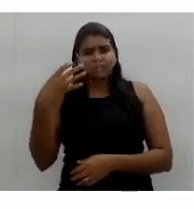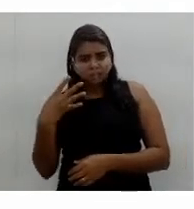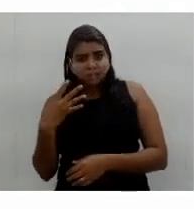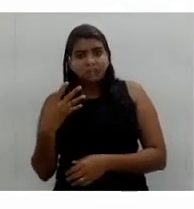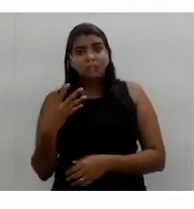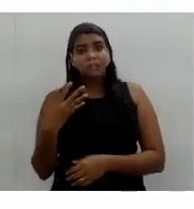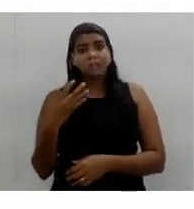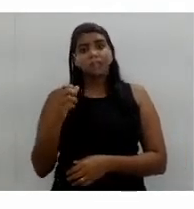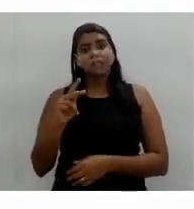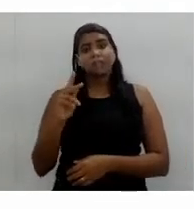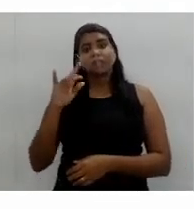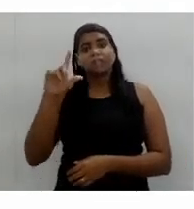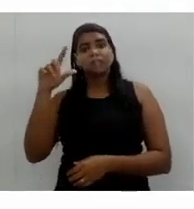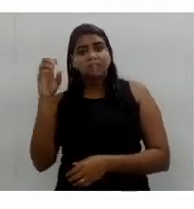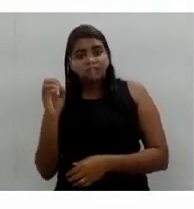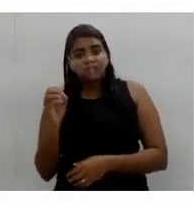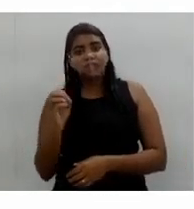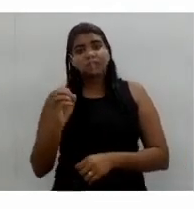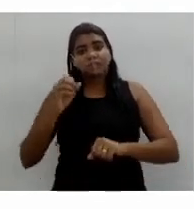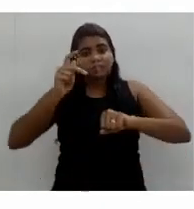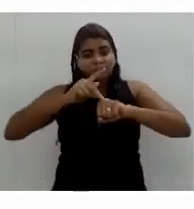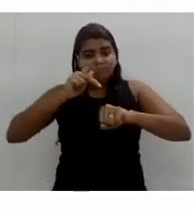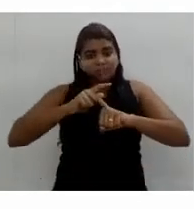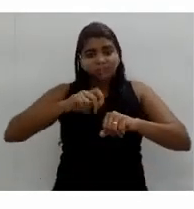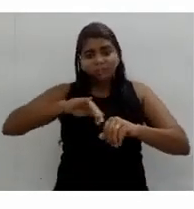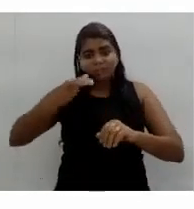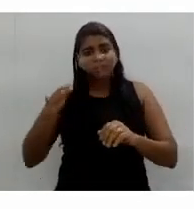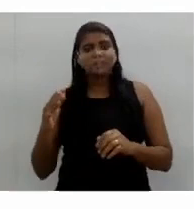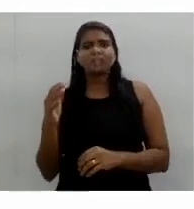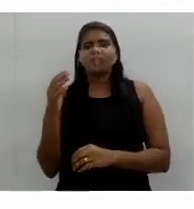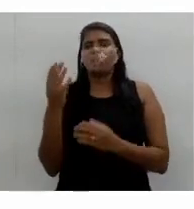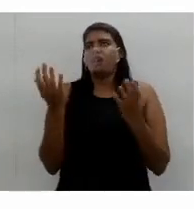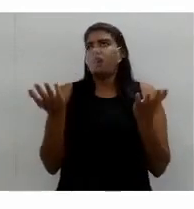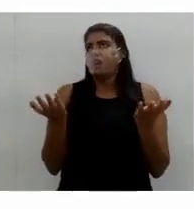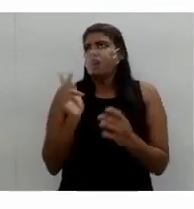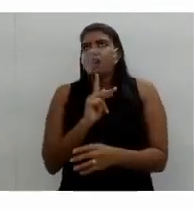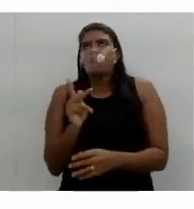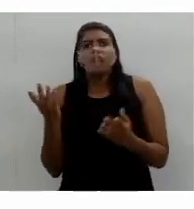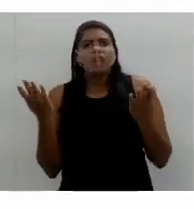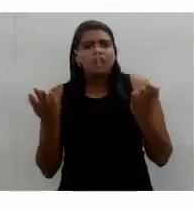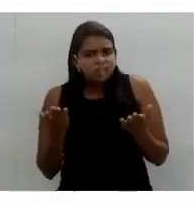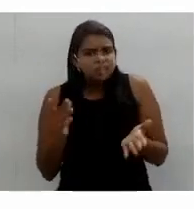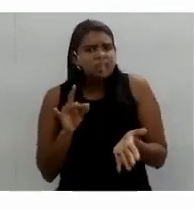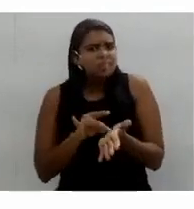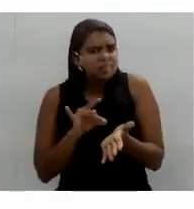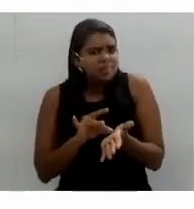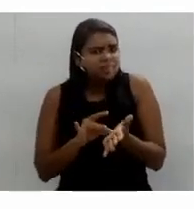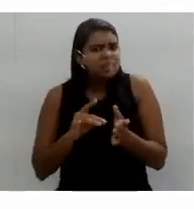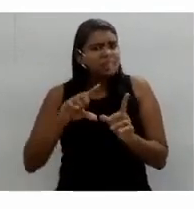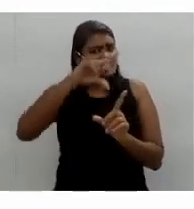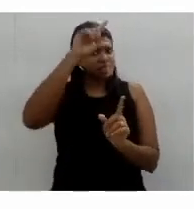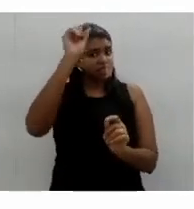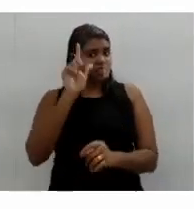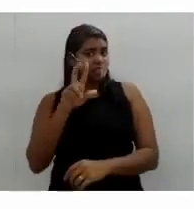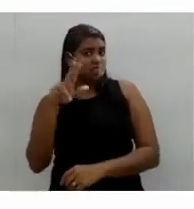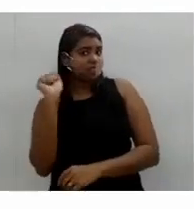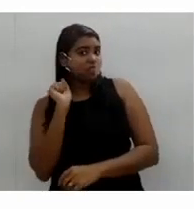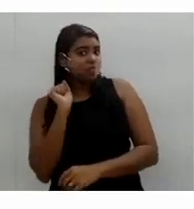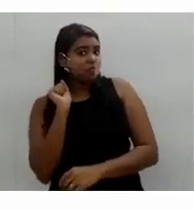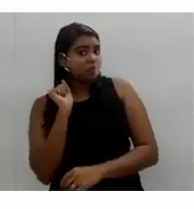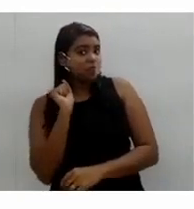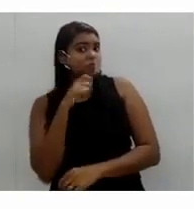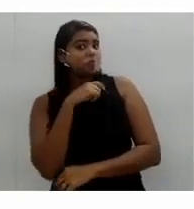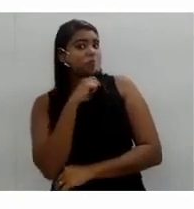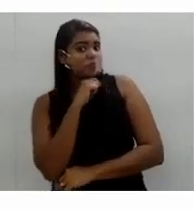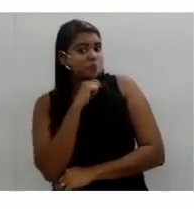384 quilos de rochas, né? E aí você pode se questionar, professor, mas será que isso é rocha mesmo da Lua? Essas rochas, elas